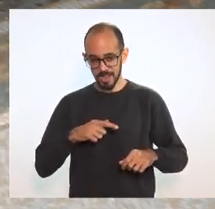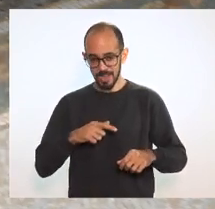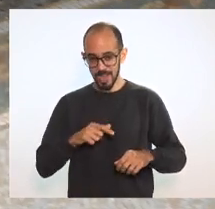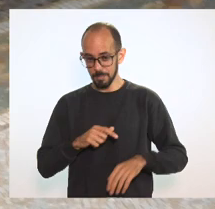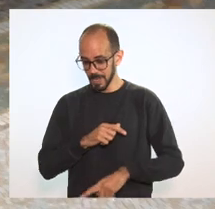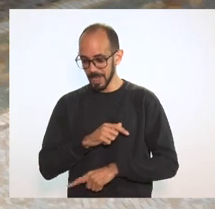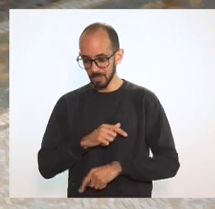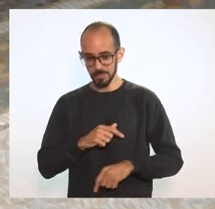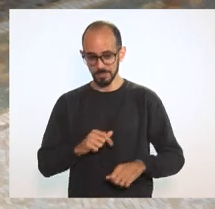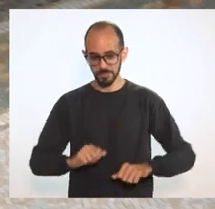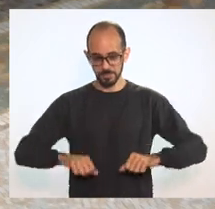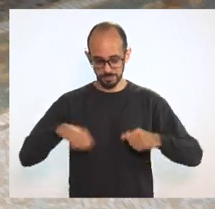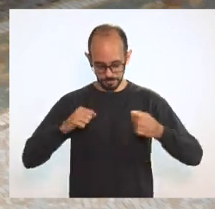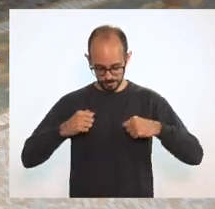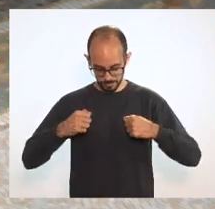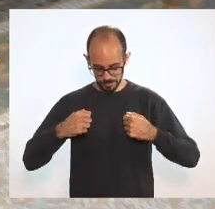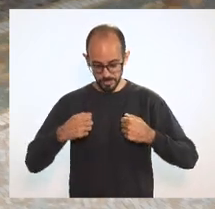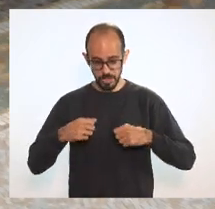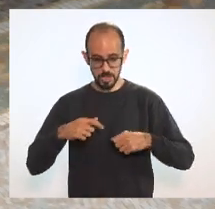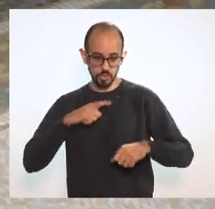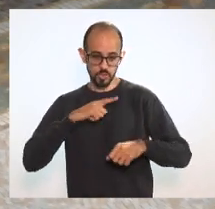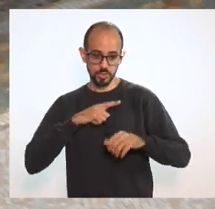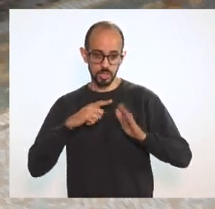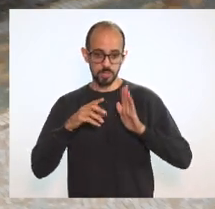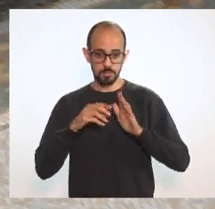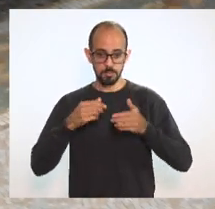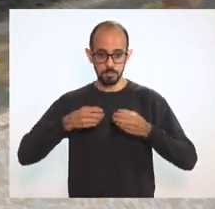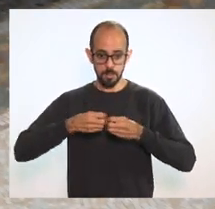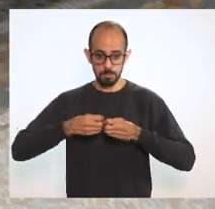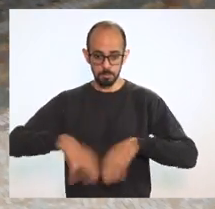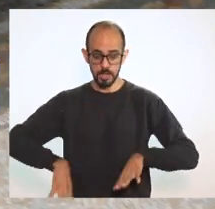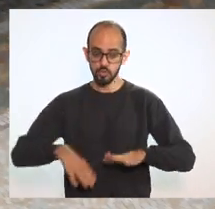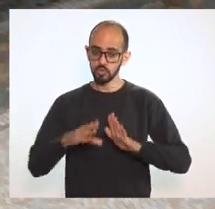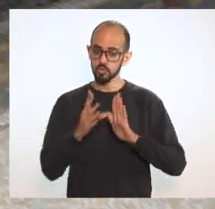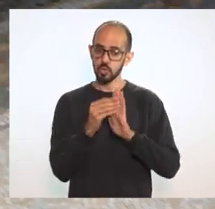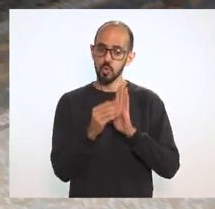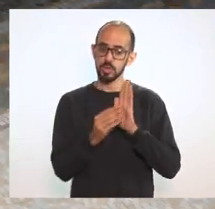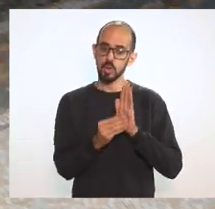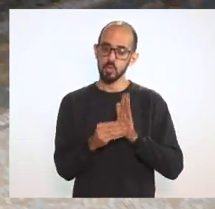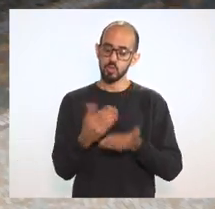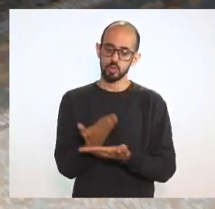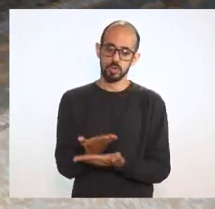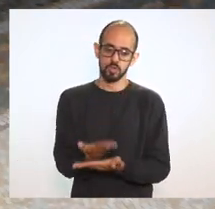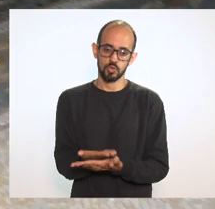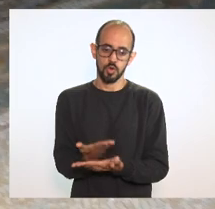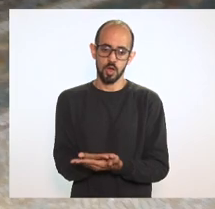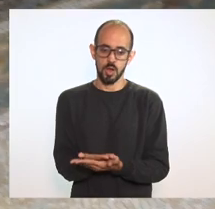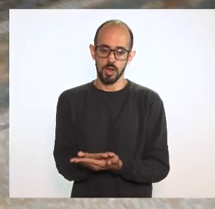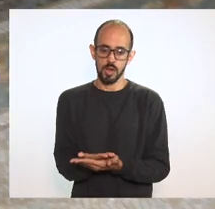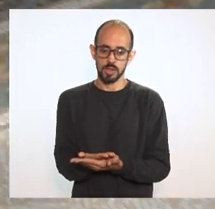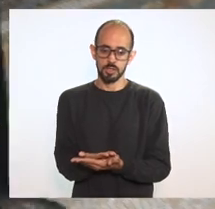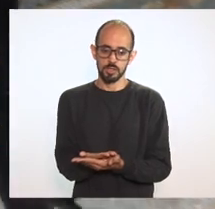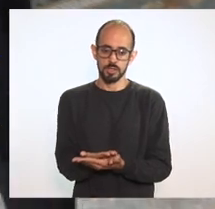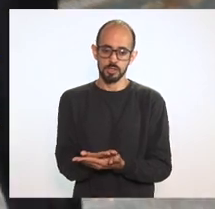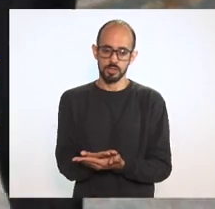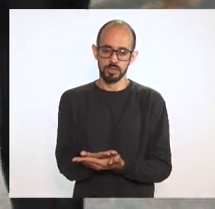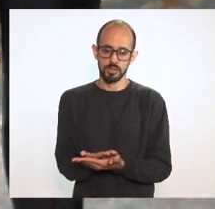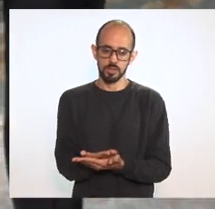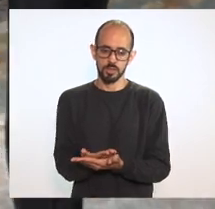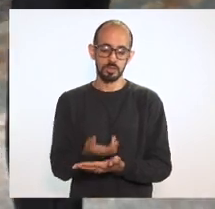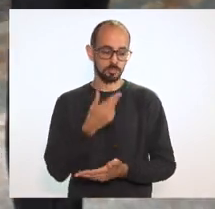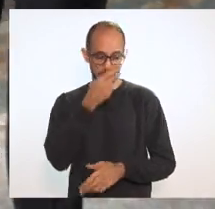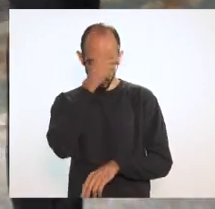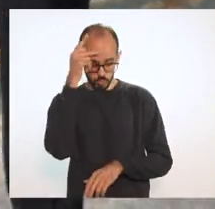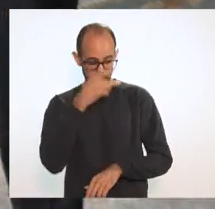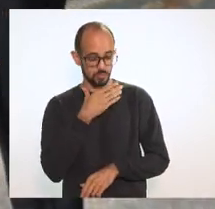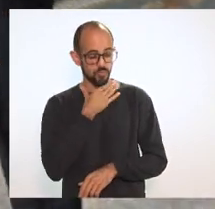de conteúdo escolar. Além disso, senhor presidente, aqueles hipócritas e levianos que defendem